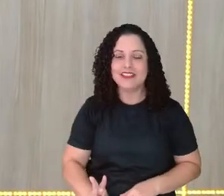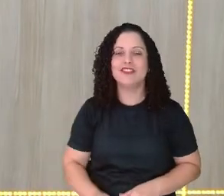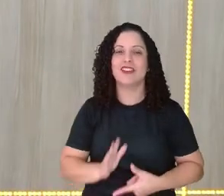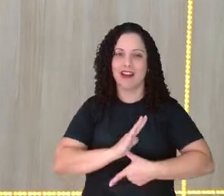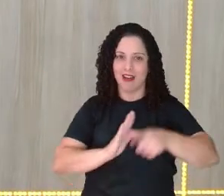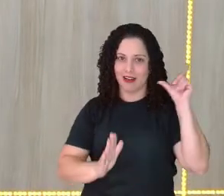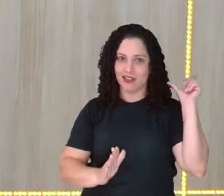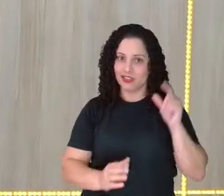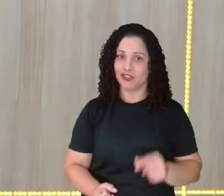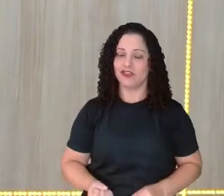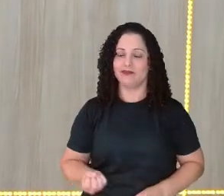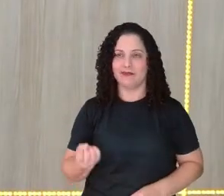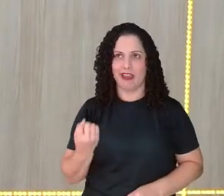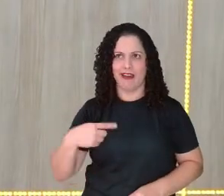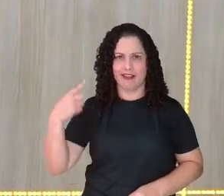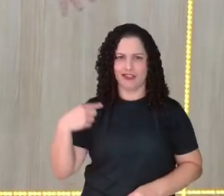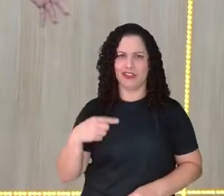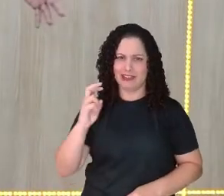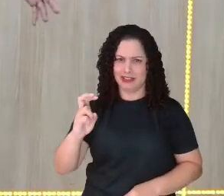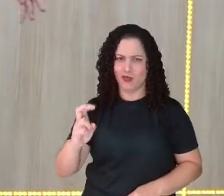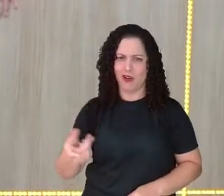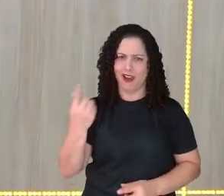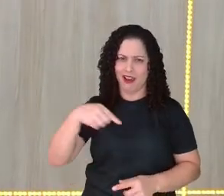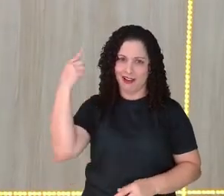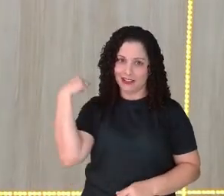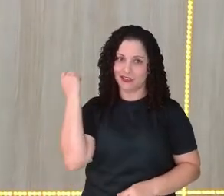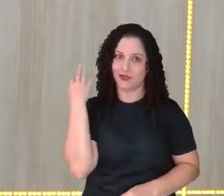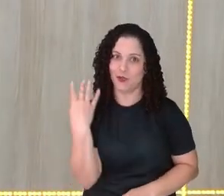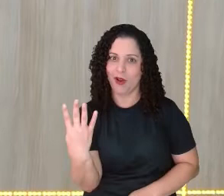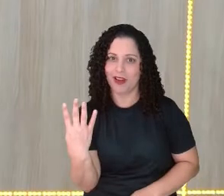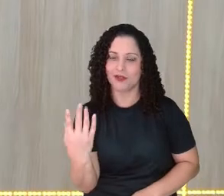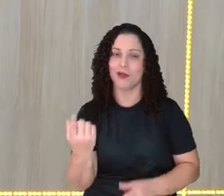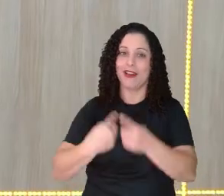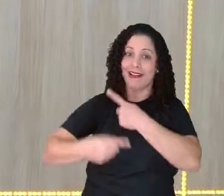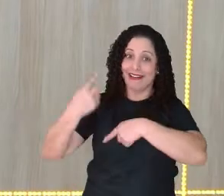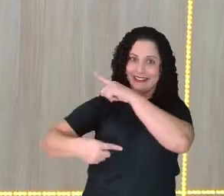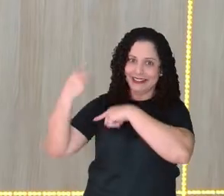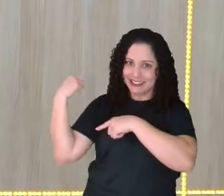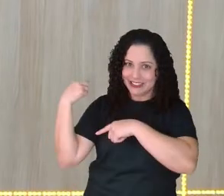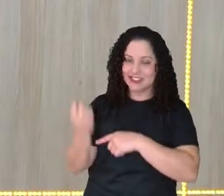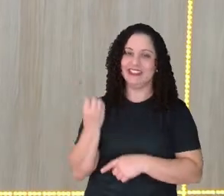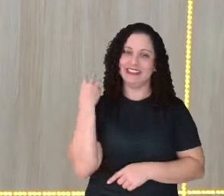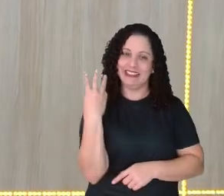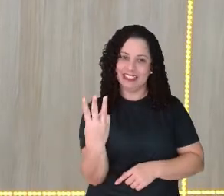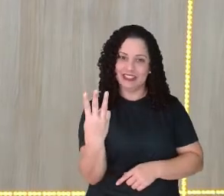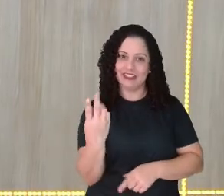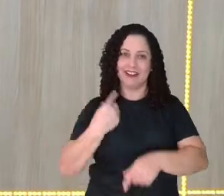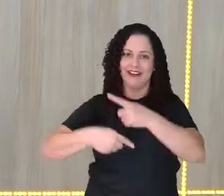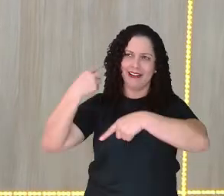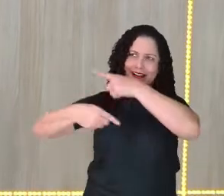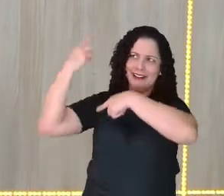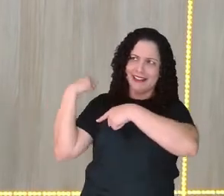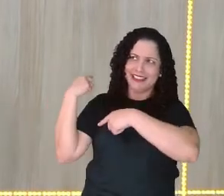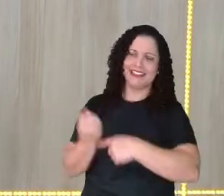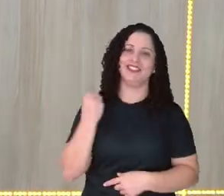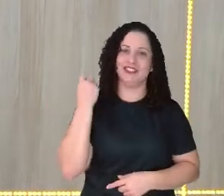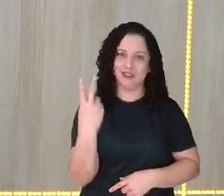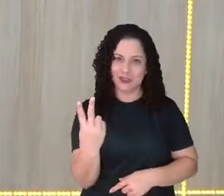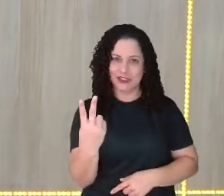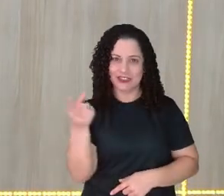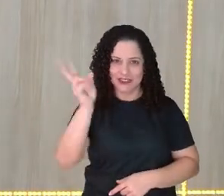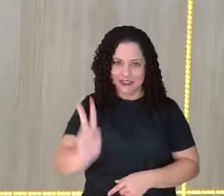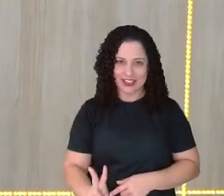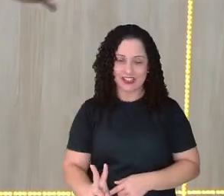era tetracampeão. Antes disso, era tricampeão. Depois era bicampeão e